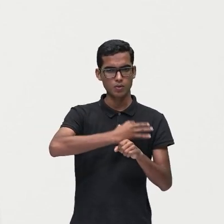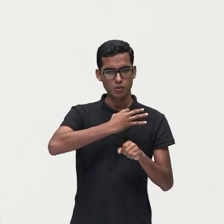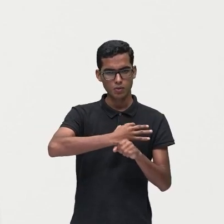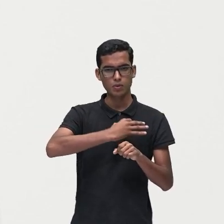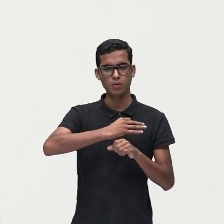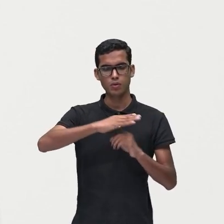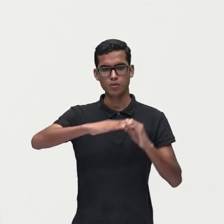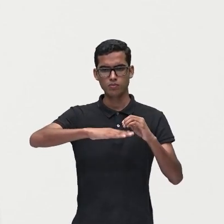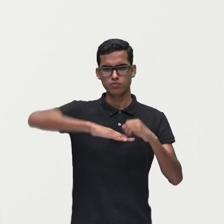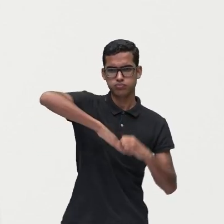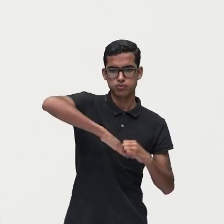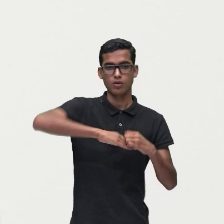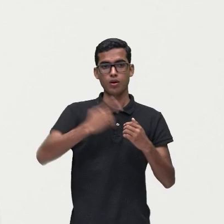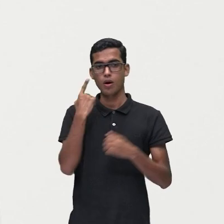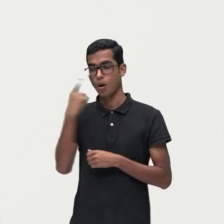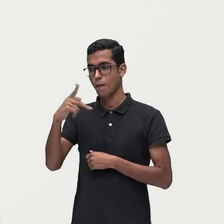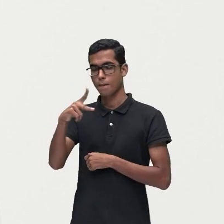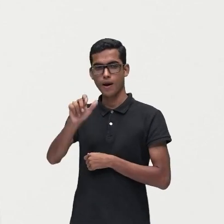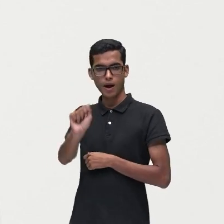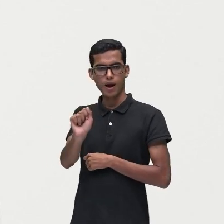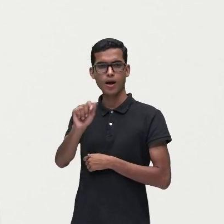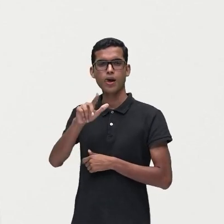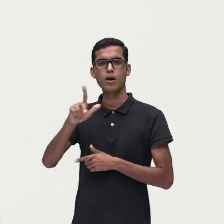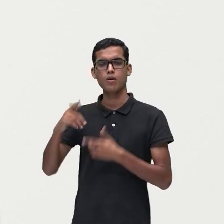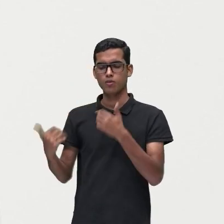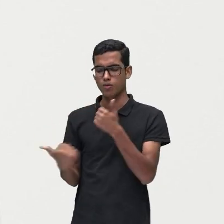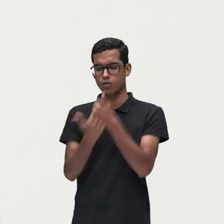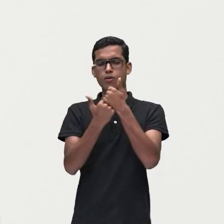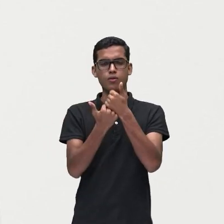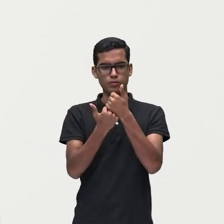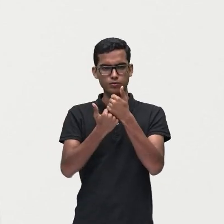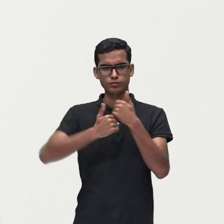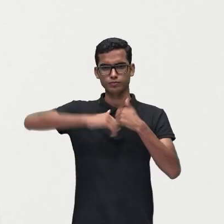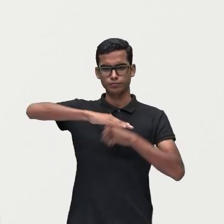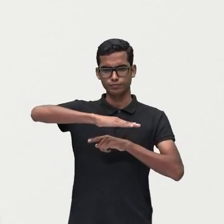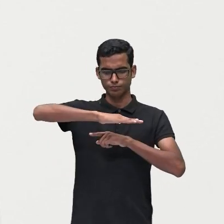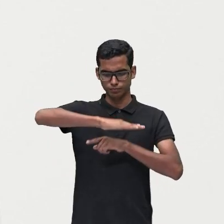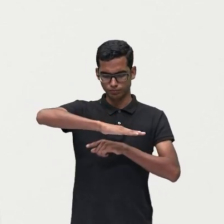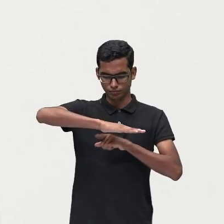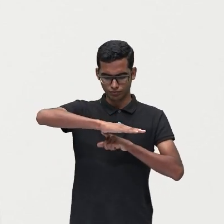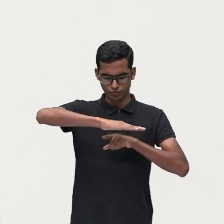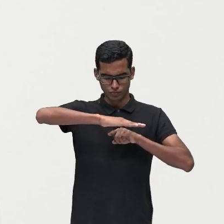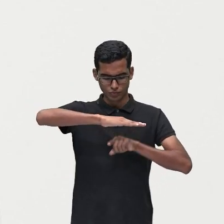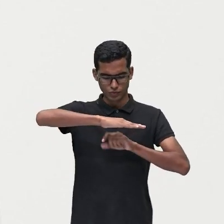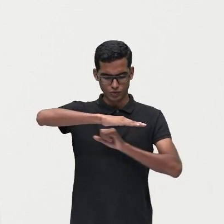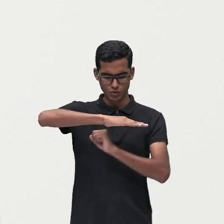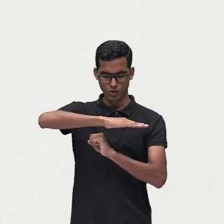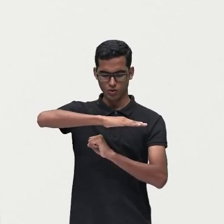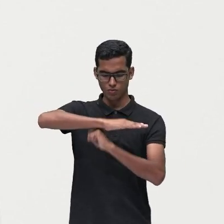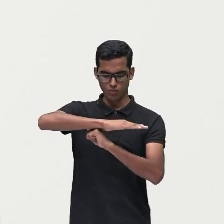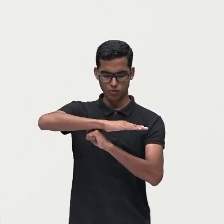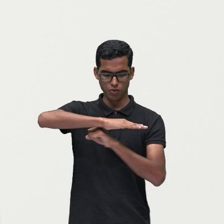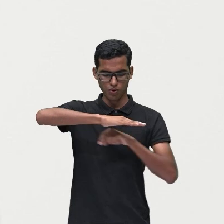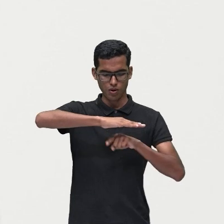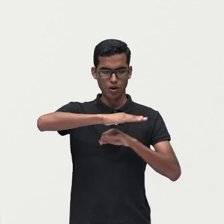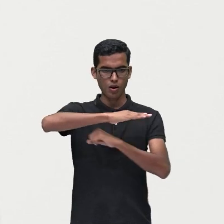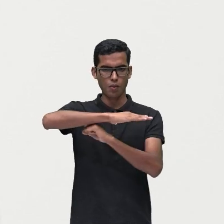significa. PA significa ponto de apoio, o ponto ao redor do qual a alavanca pode